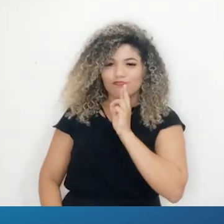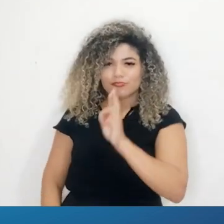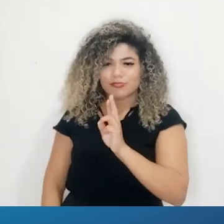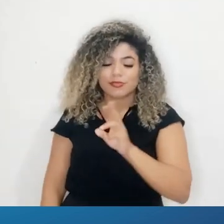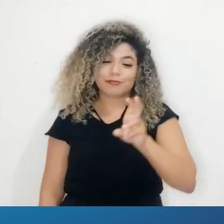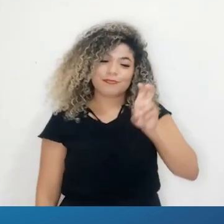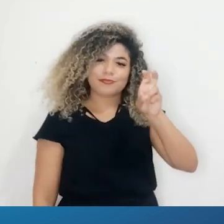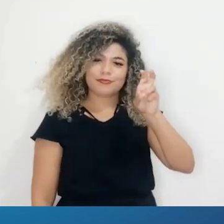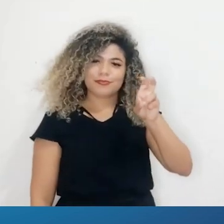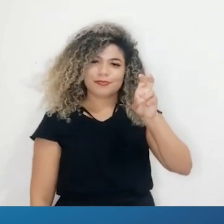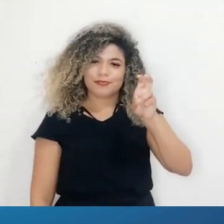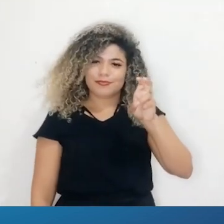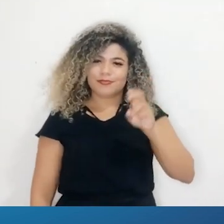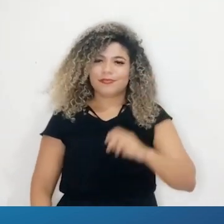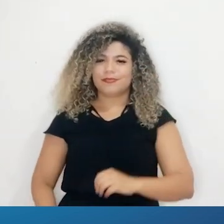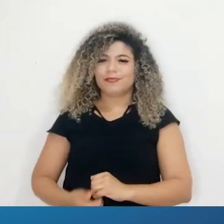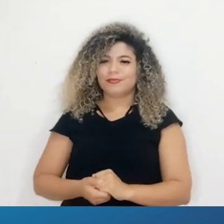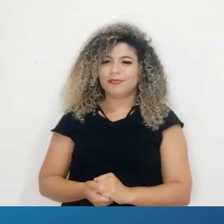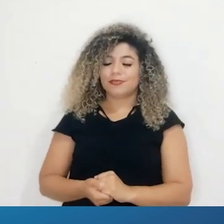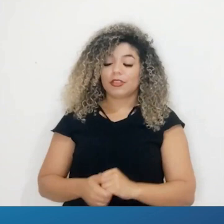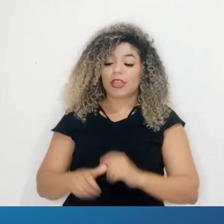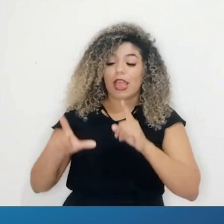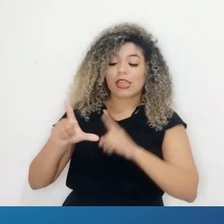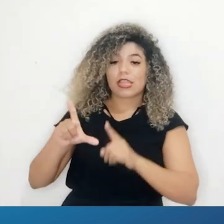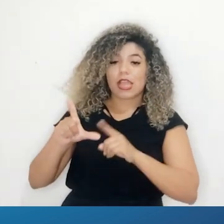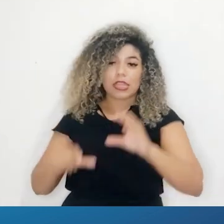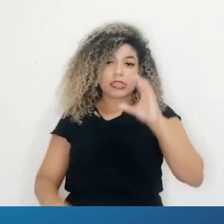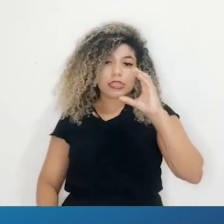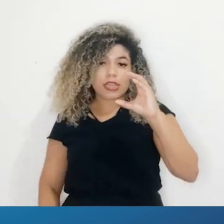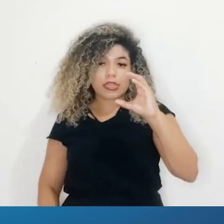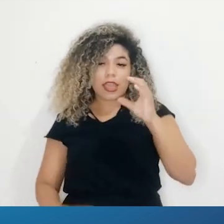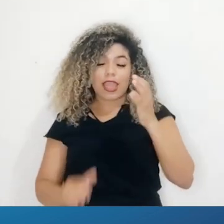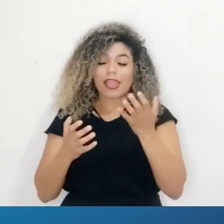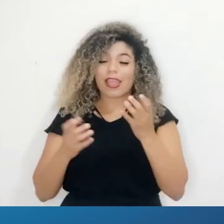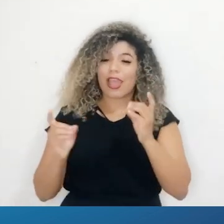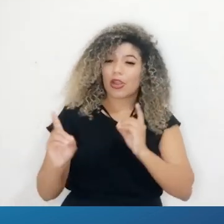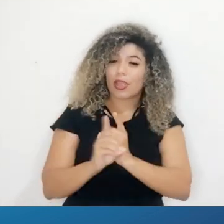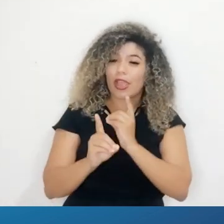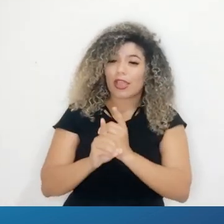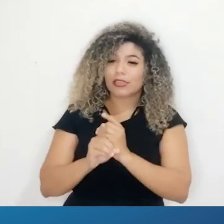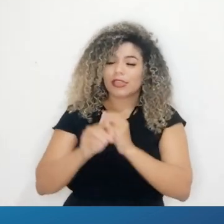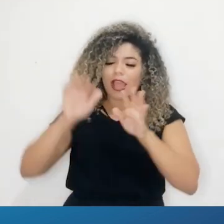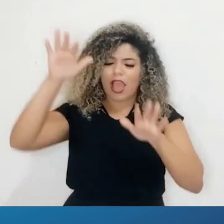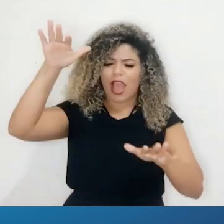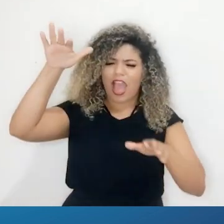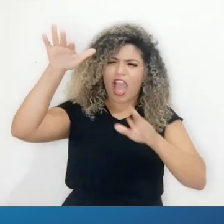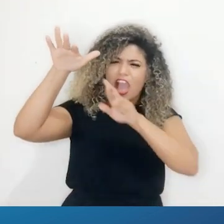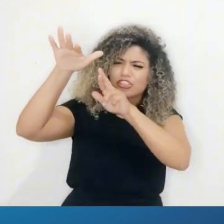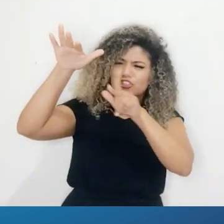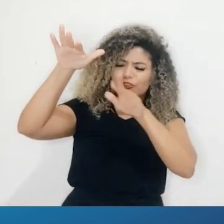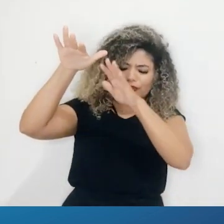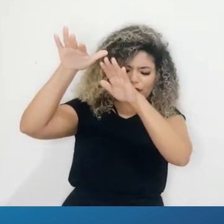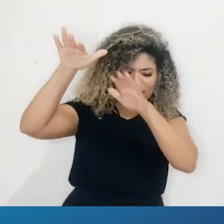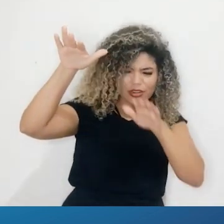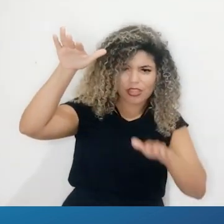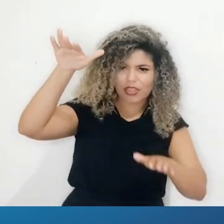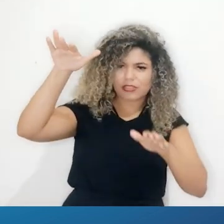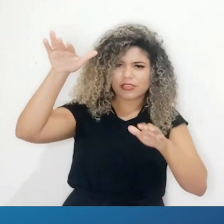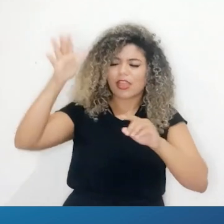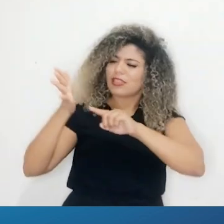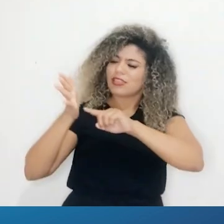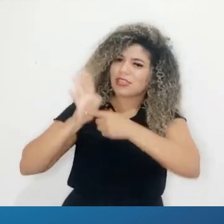o número CCO na letra C eu quero encontrar a amplitude entre as notas tiradas